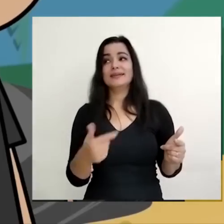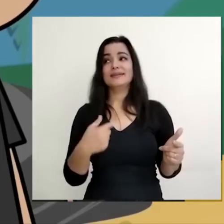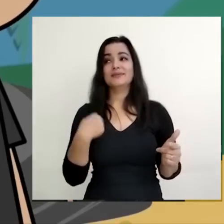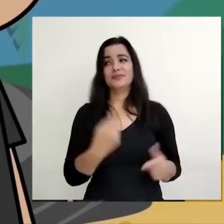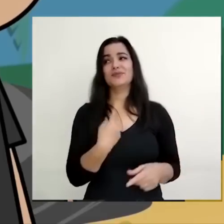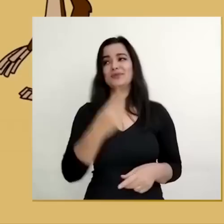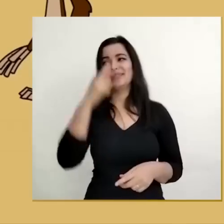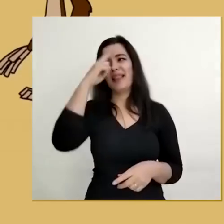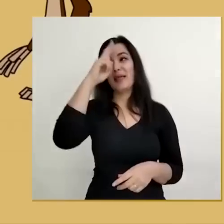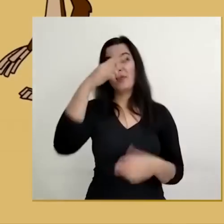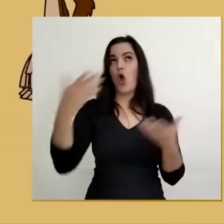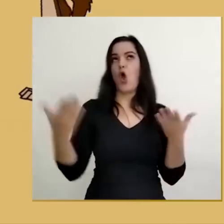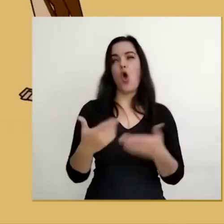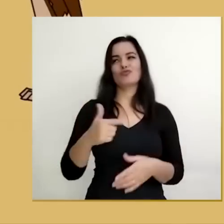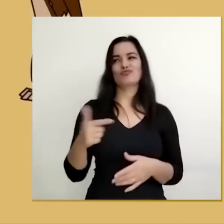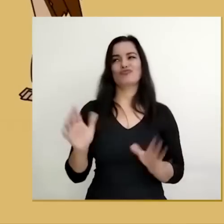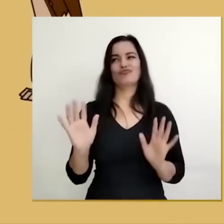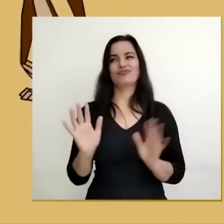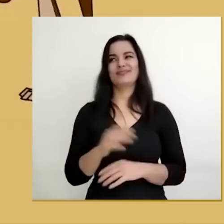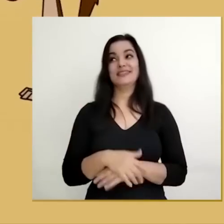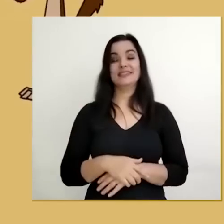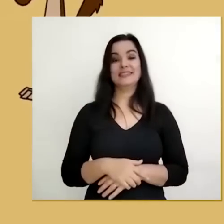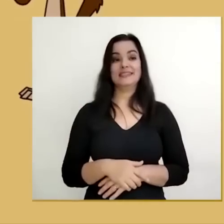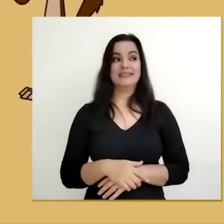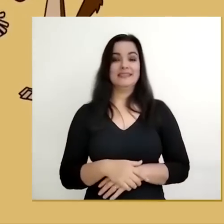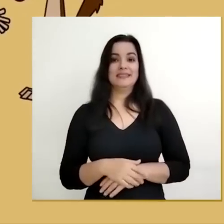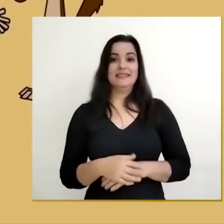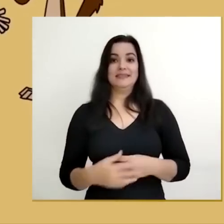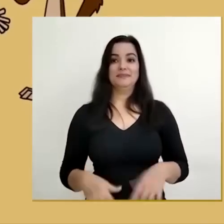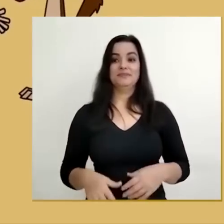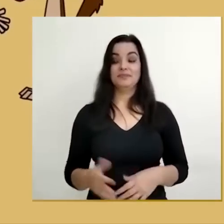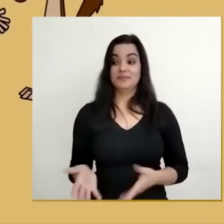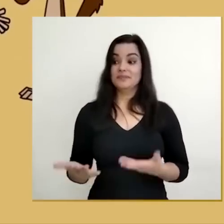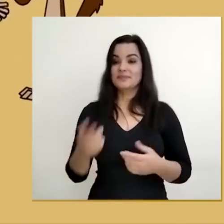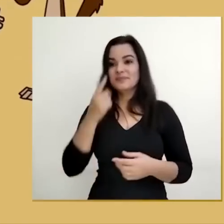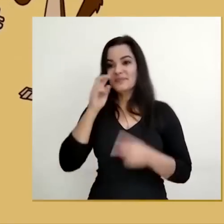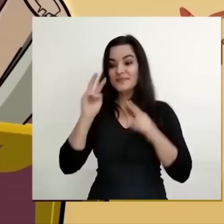não era pra hoje. Abre aí, Marina. A gente tá louco pra ver o tesouro.